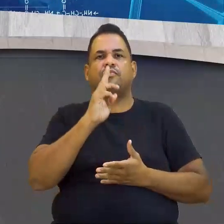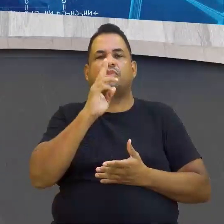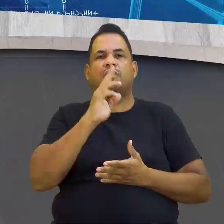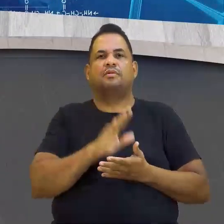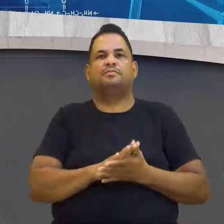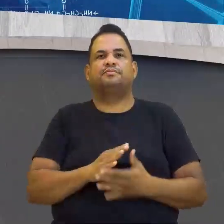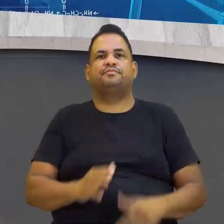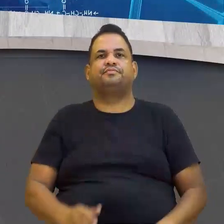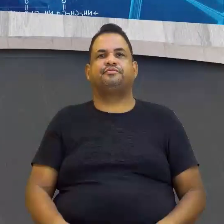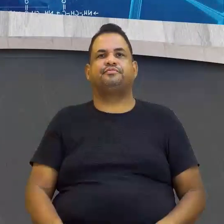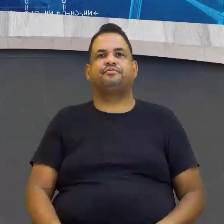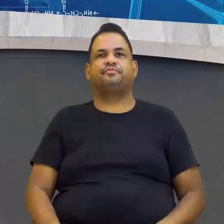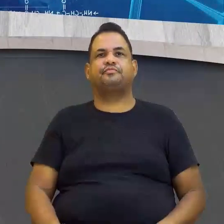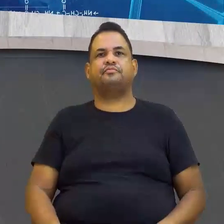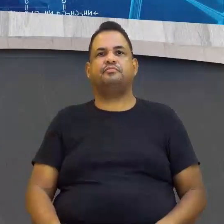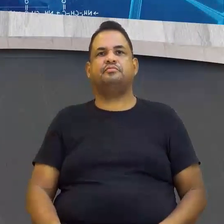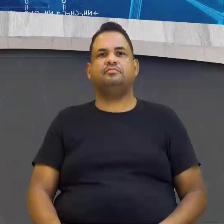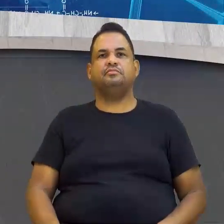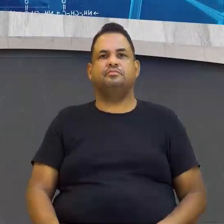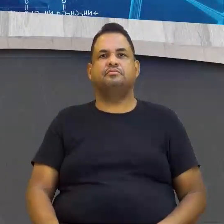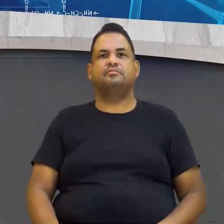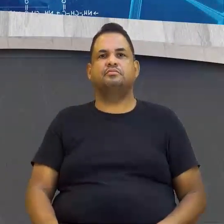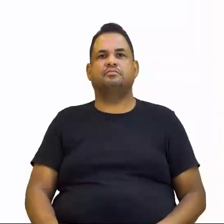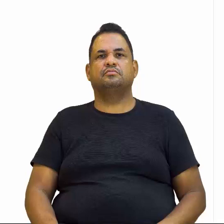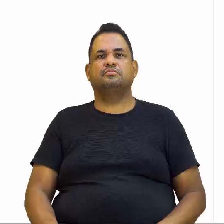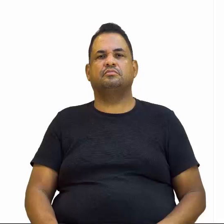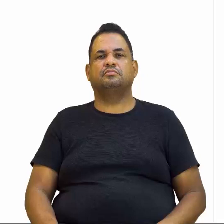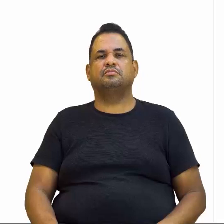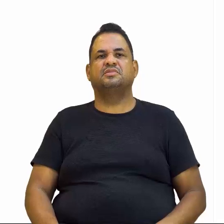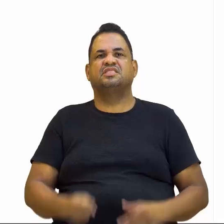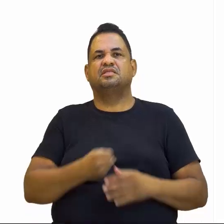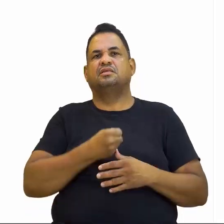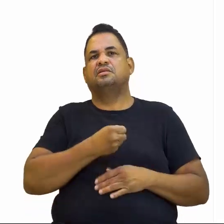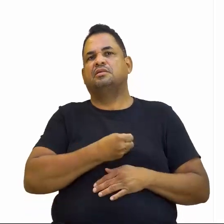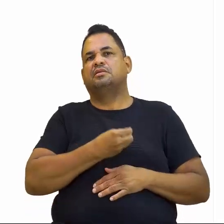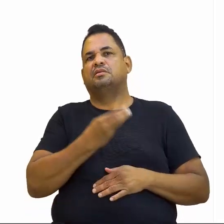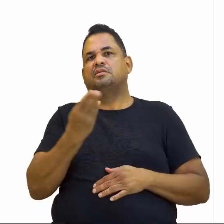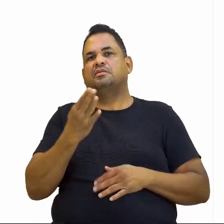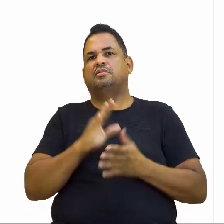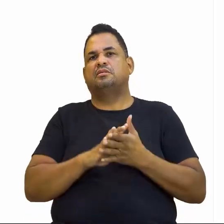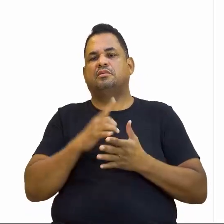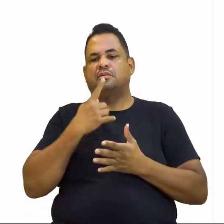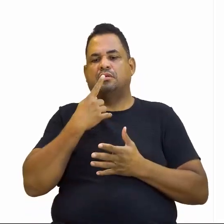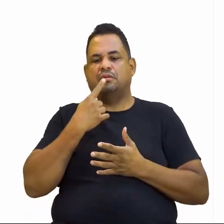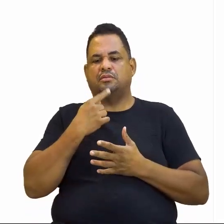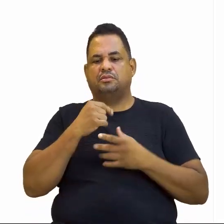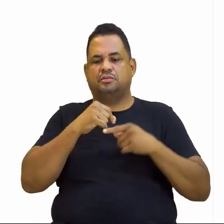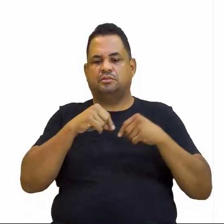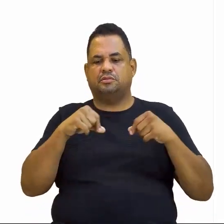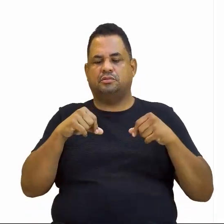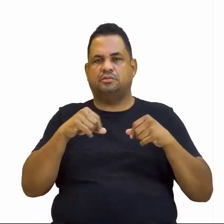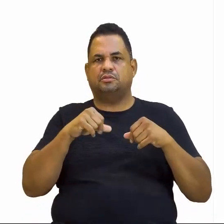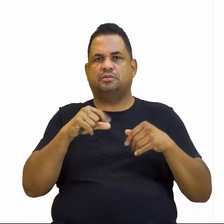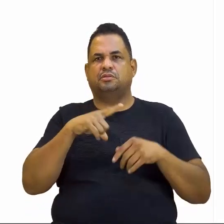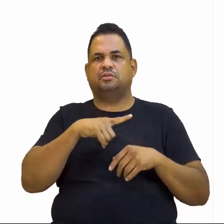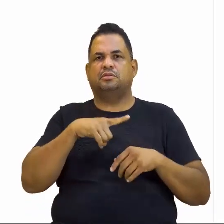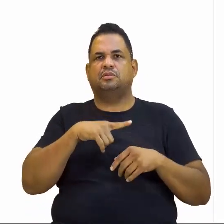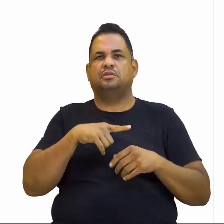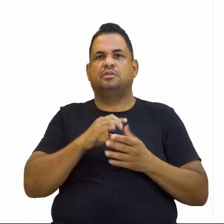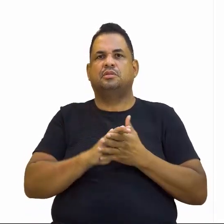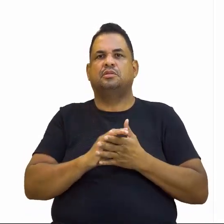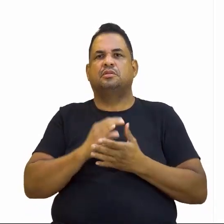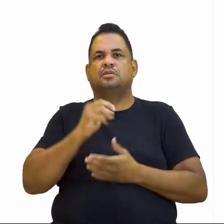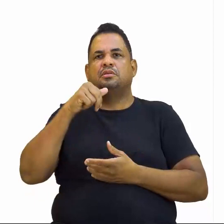nossa aula. Entre as quantidades de sais que existem, nós temos o